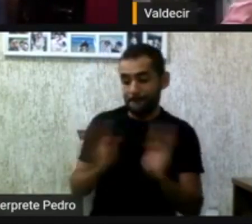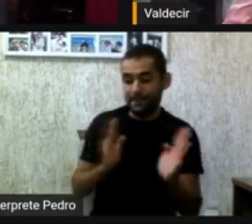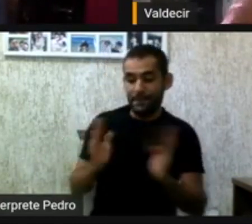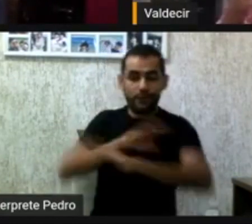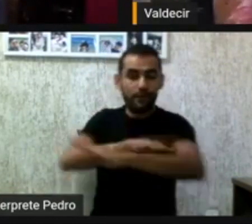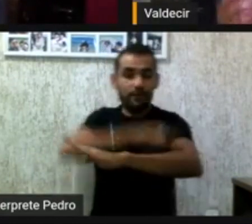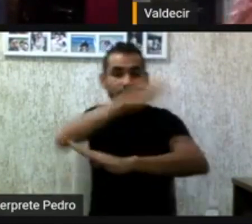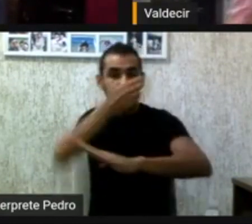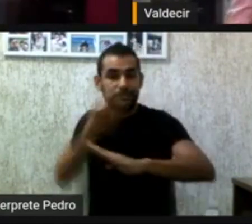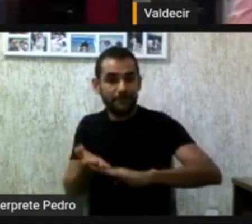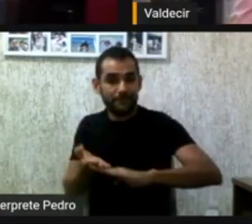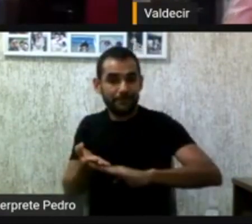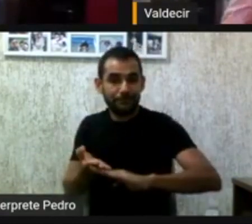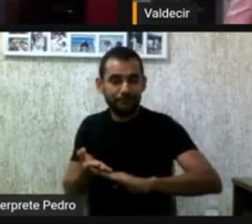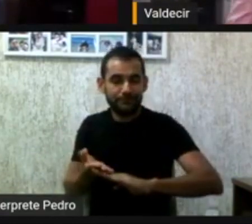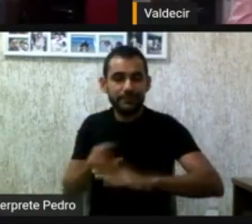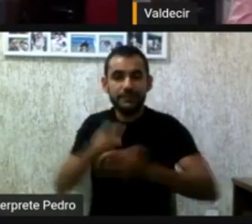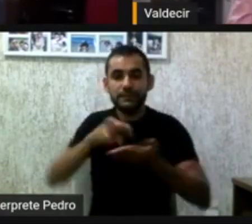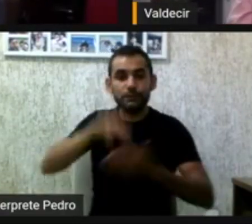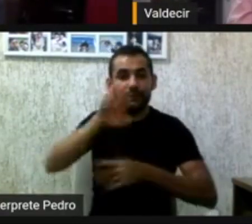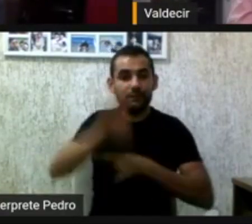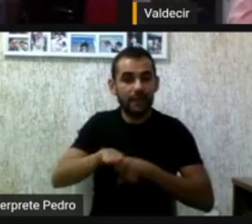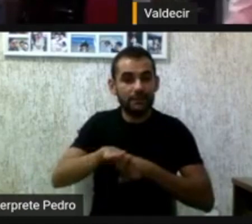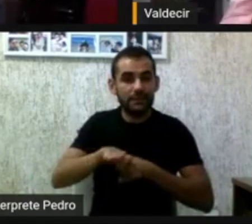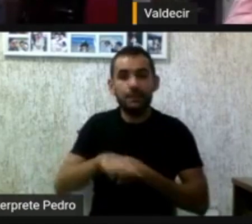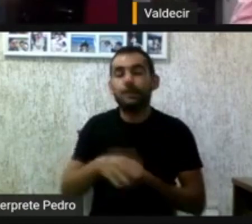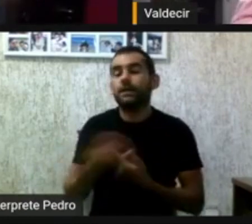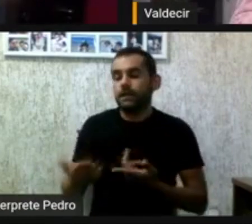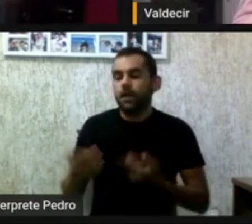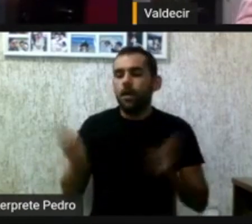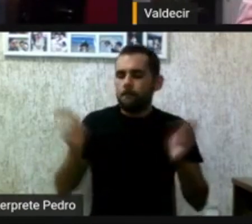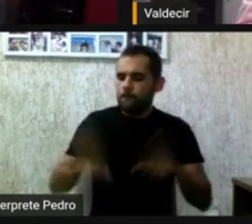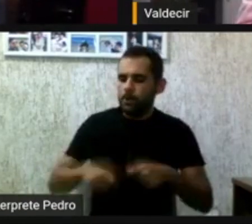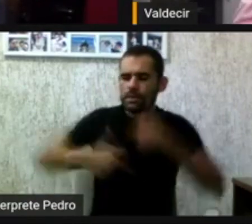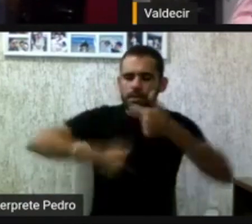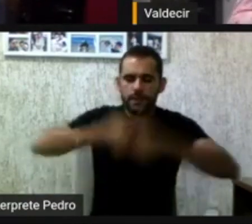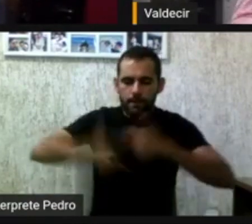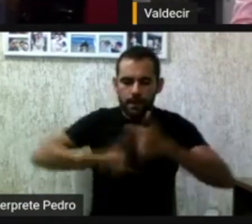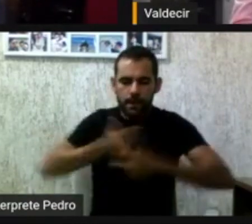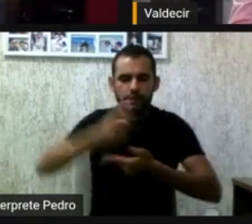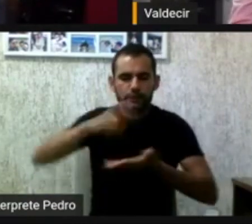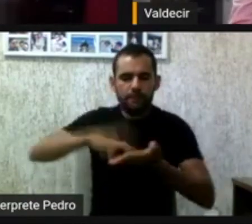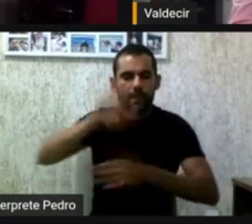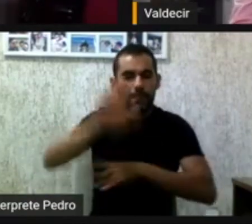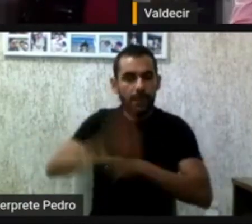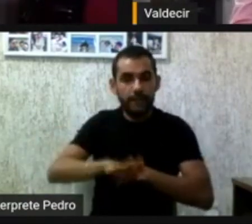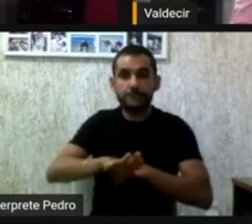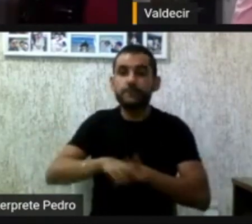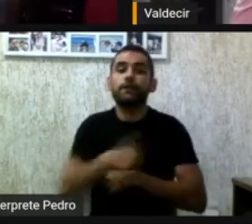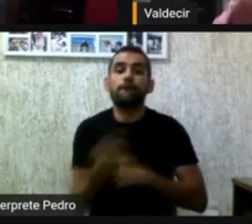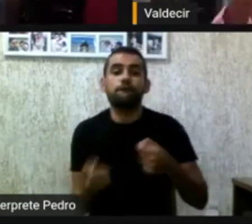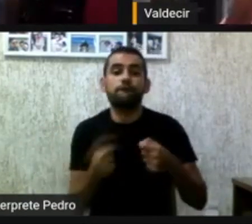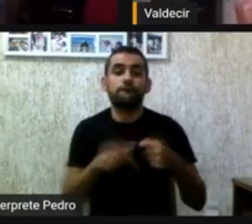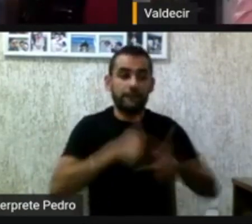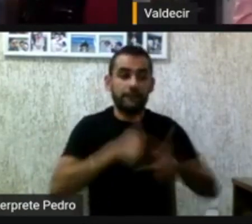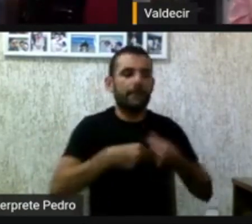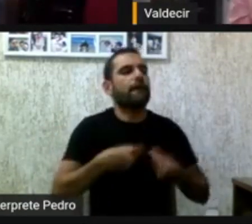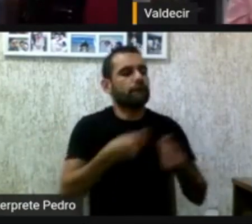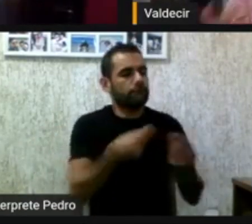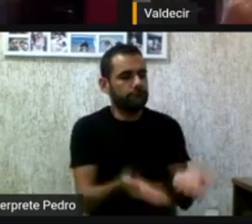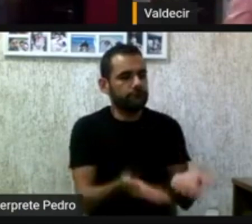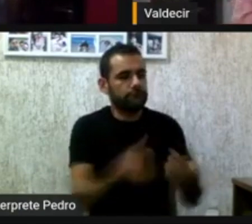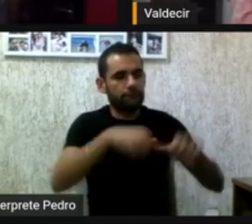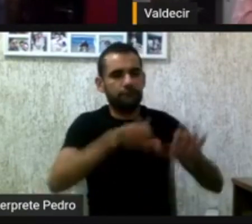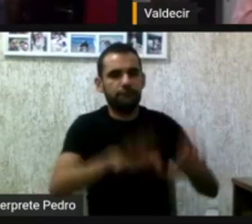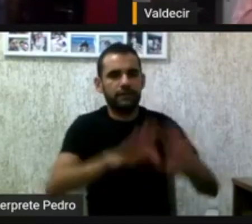As creches precisam trabalhar de uma maneira que o pai possa ir trabalhar e voltar do trabalho. Não ter que se ausentar